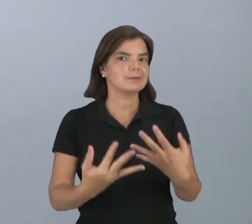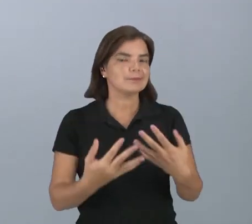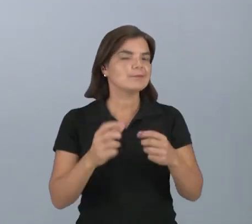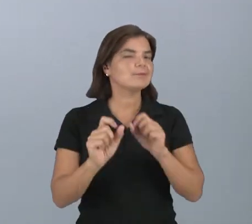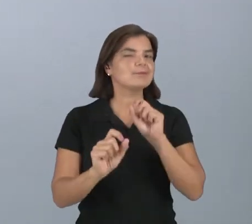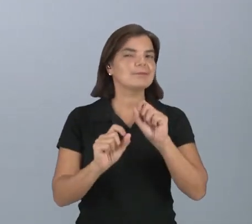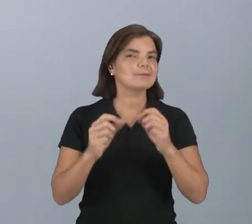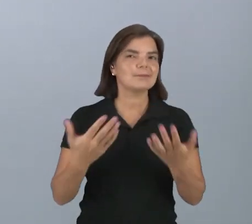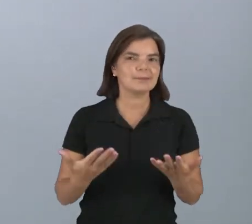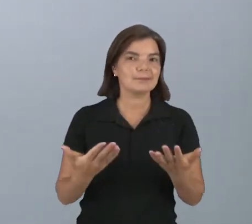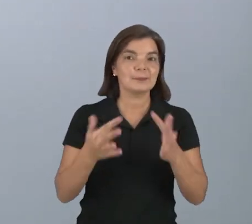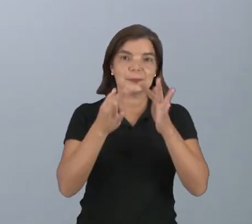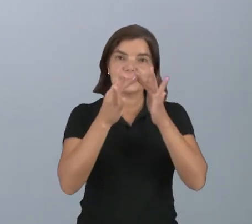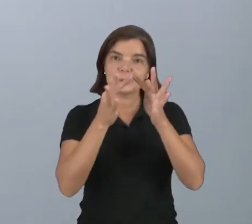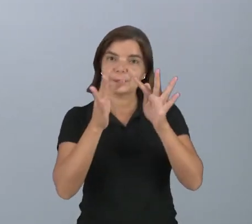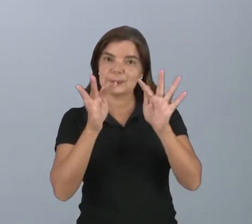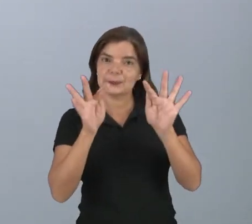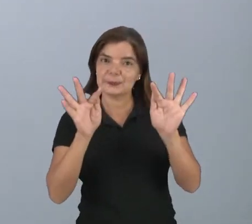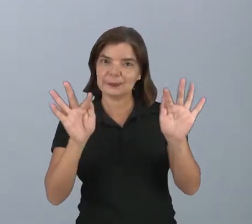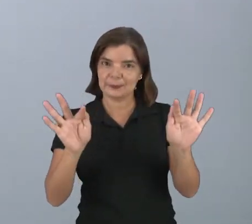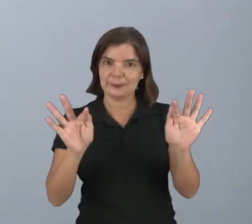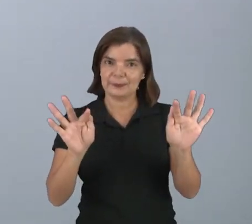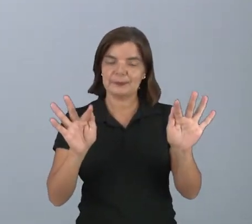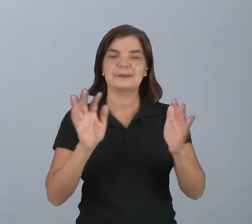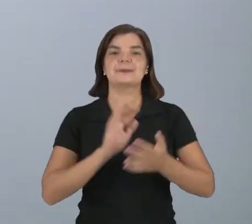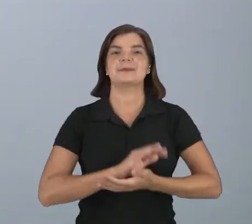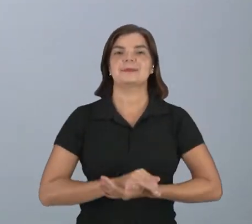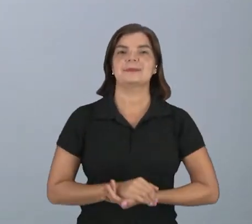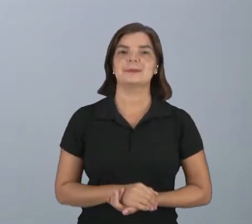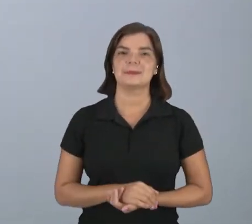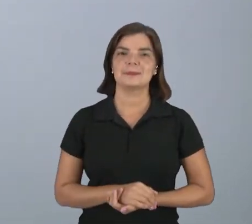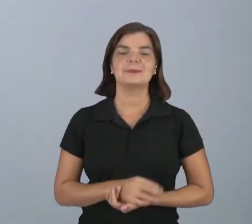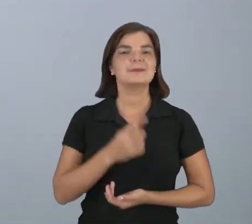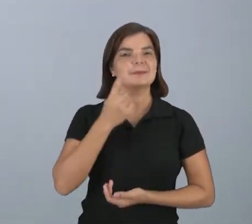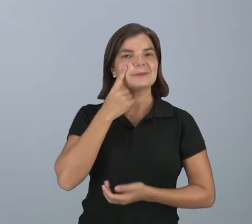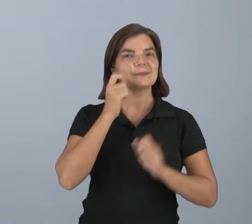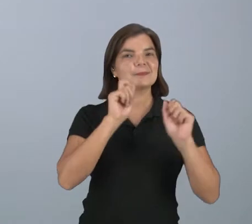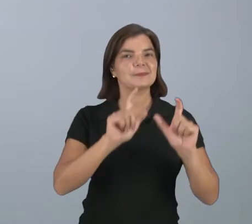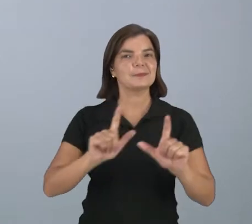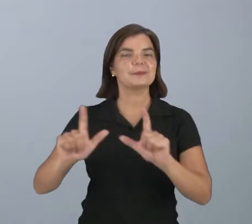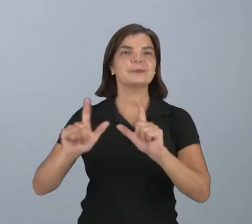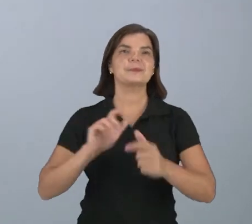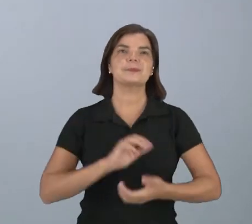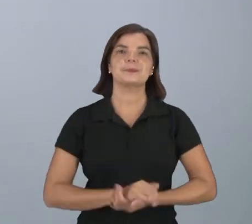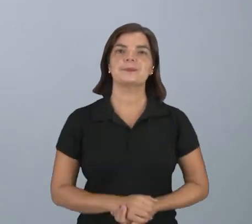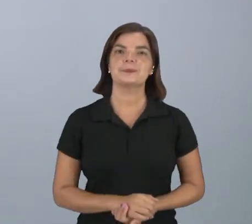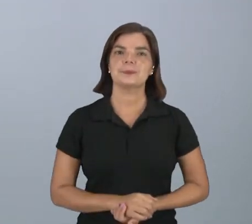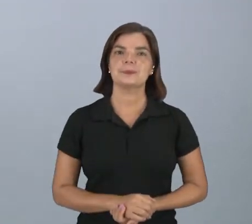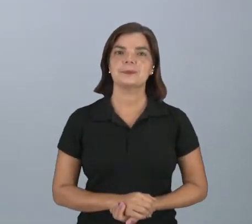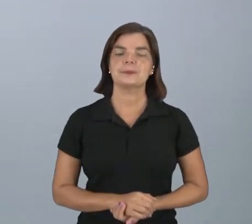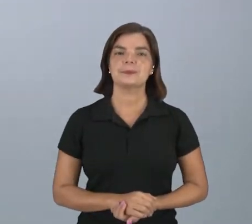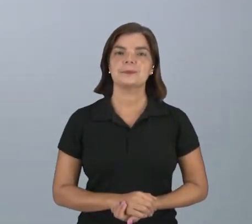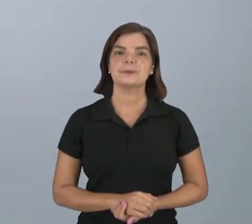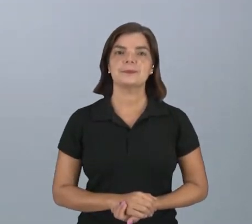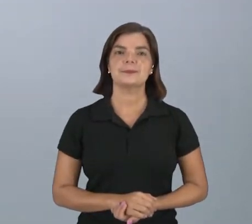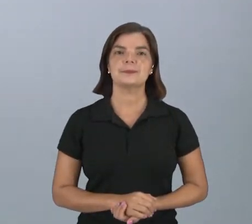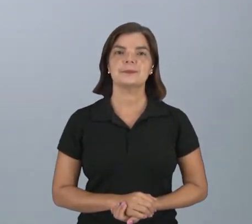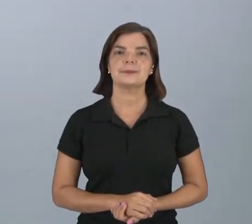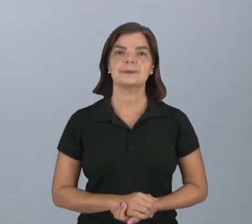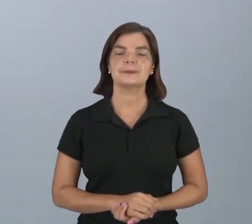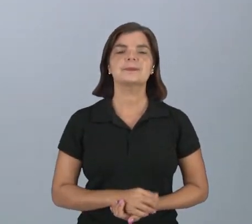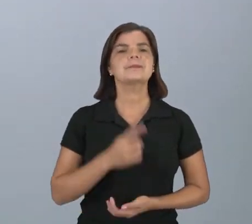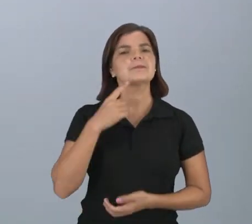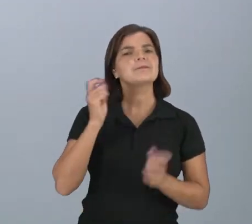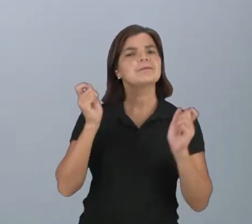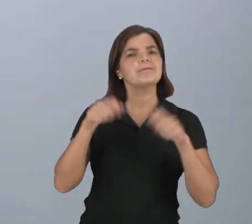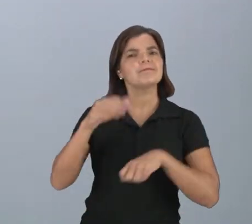sobre frase, oração e período. Vamos lá? Então, para que